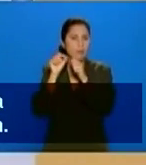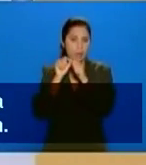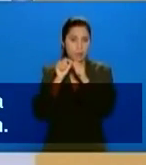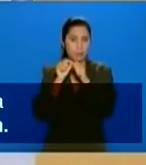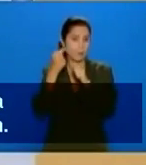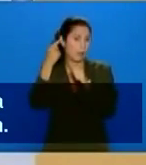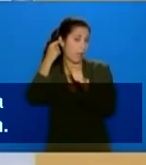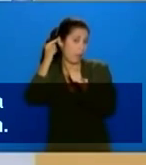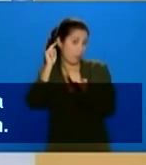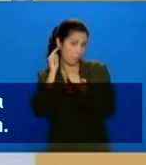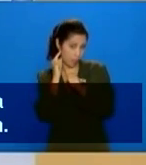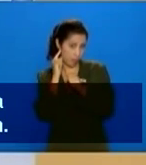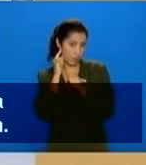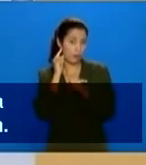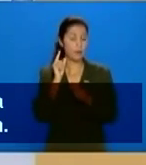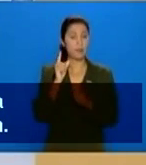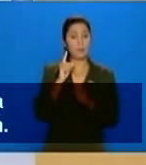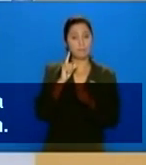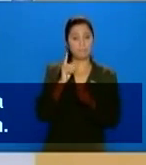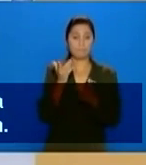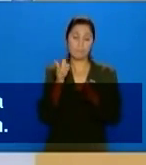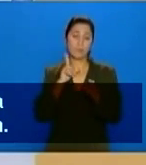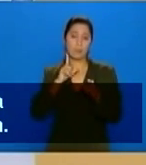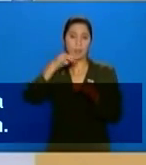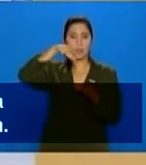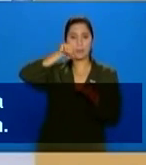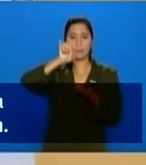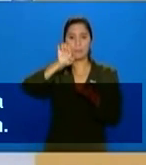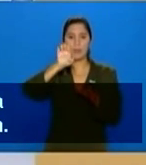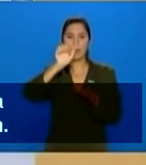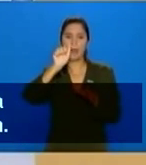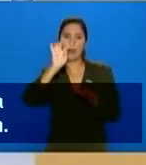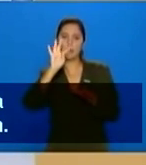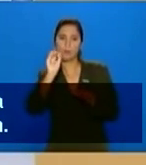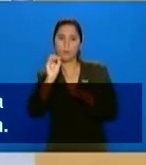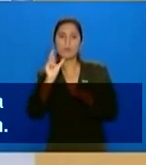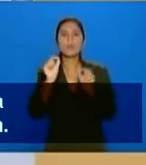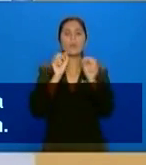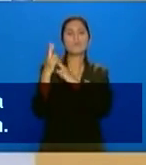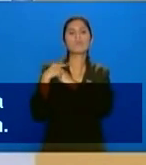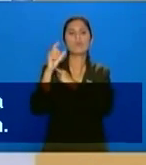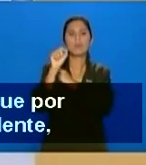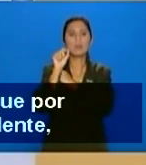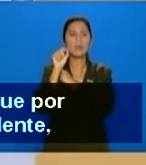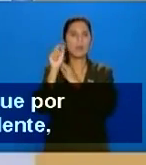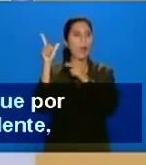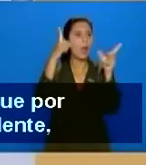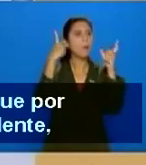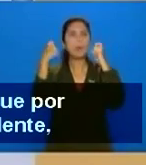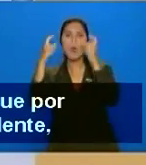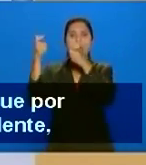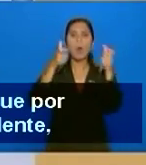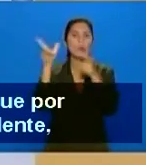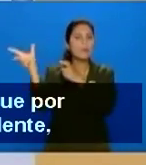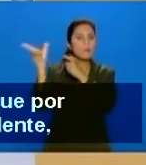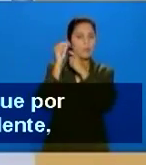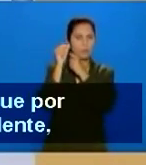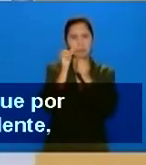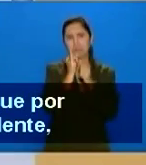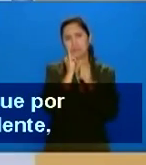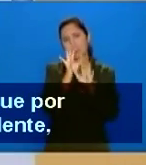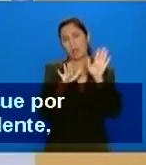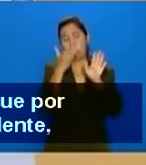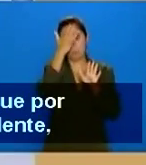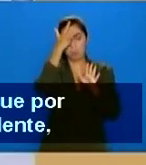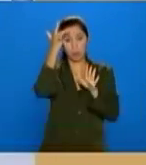A orelha, ela tem, e o meato, ela tem a função de localizar o som. Por exemplo, alguma pessoa que por